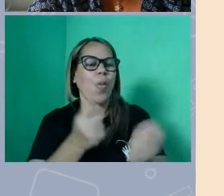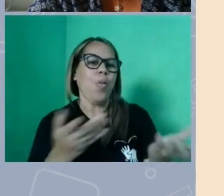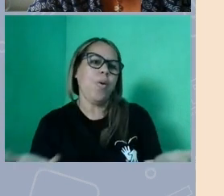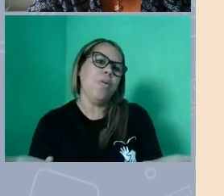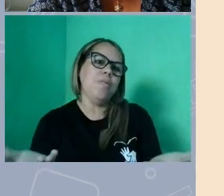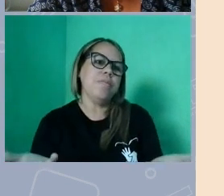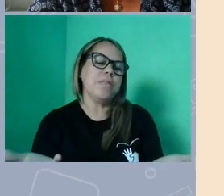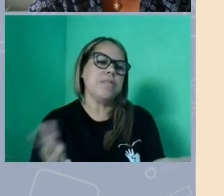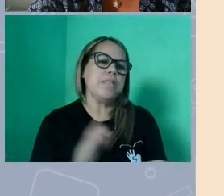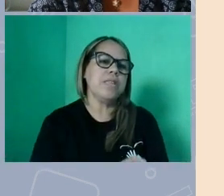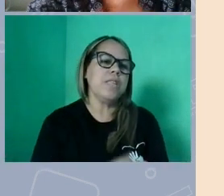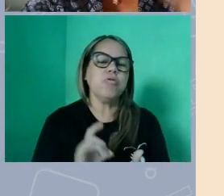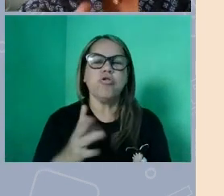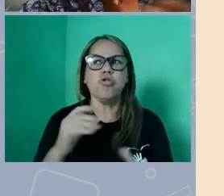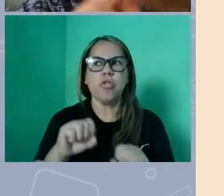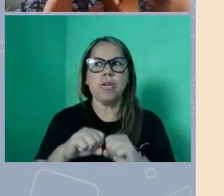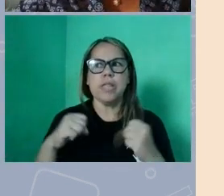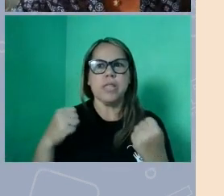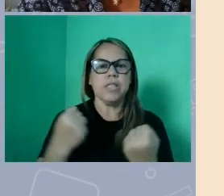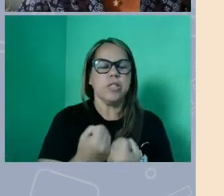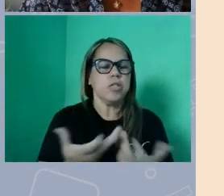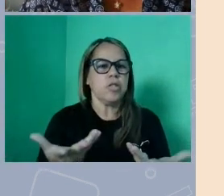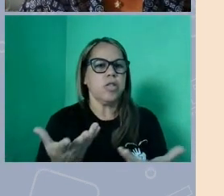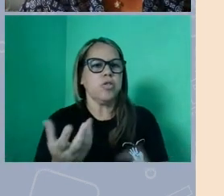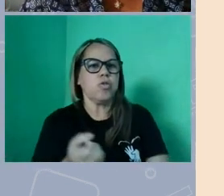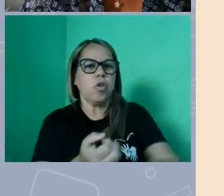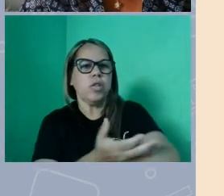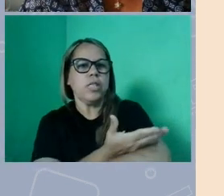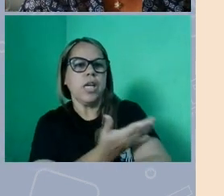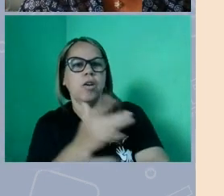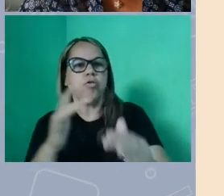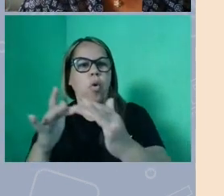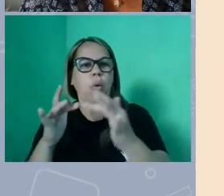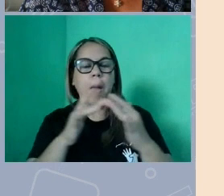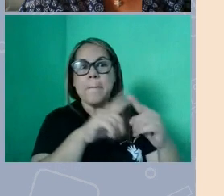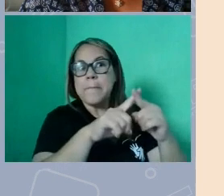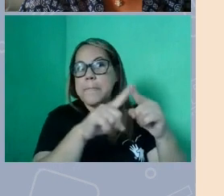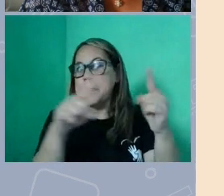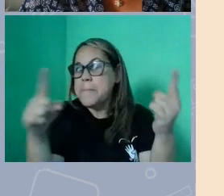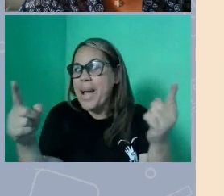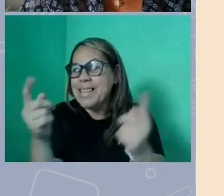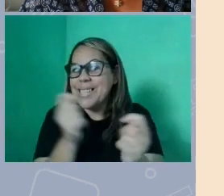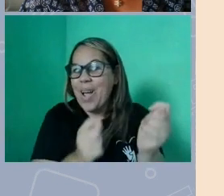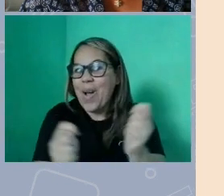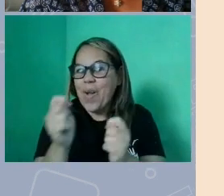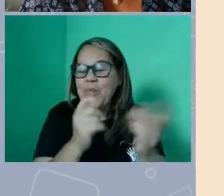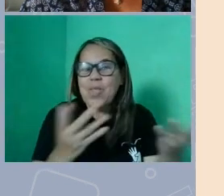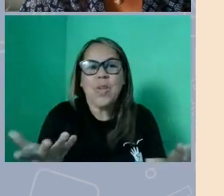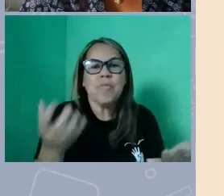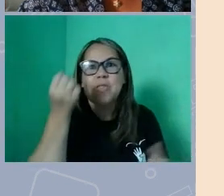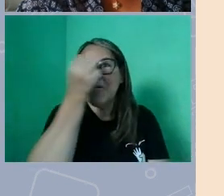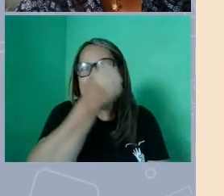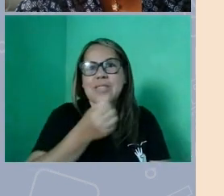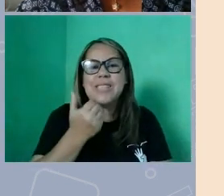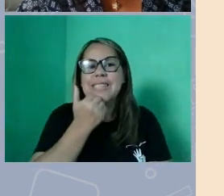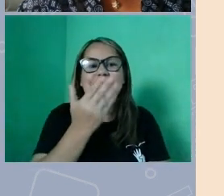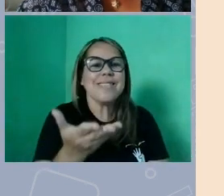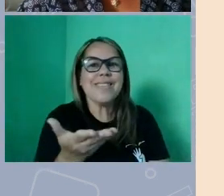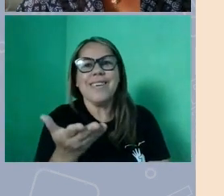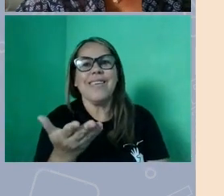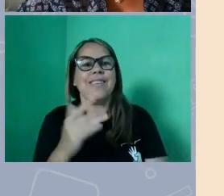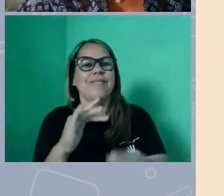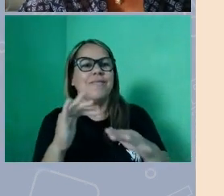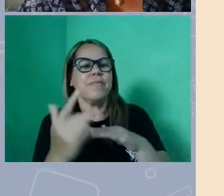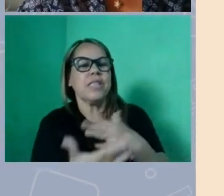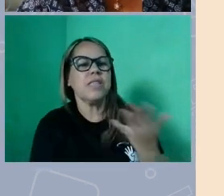articulações sociais emocionais de contatos mas até mesmo econômico danos bem consideráveis então